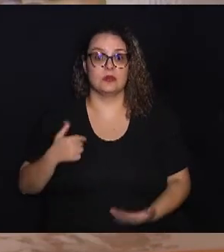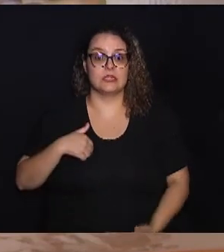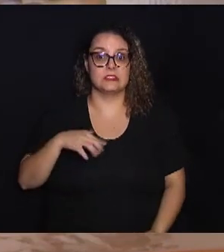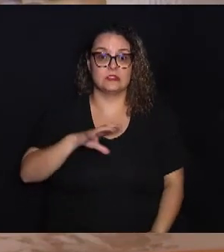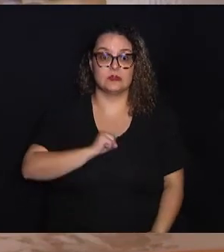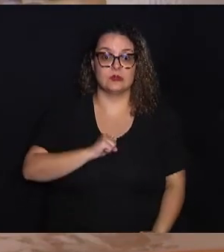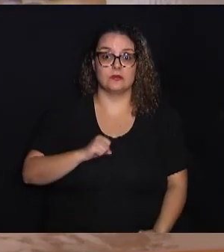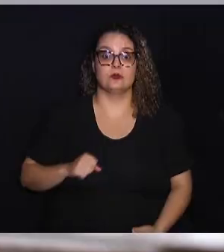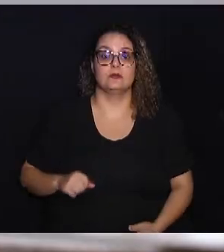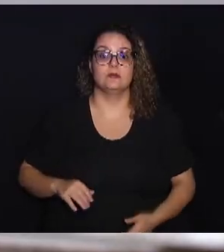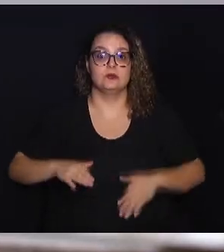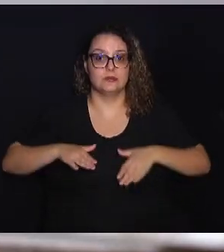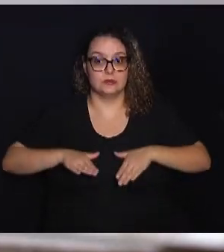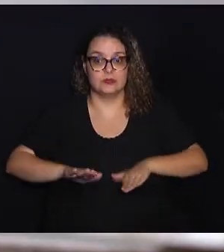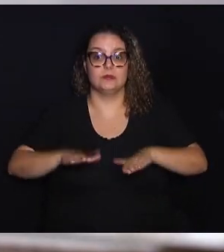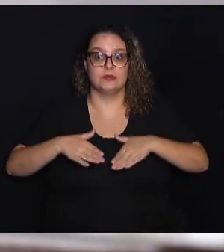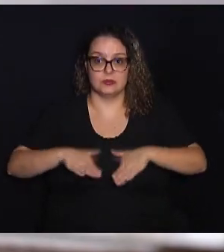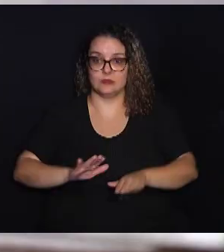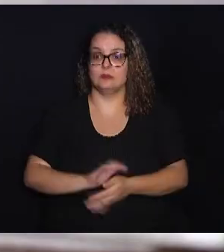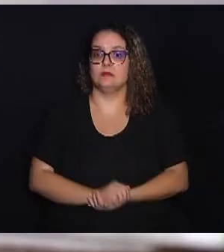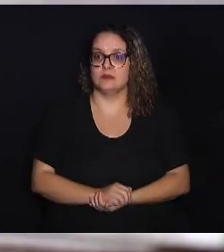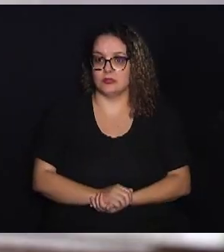tirar só o excesso.